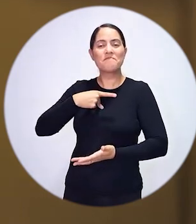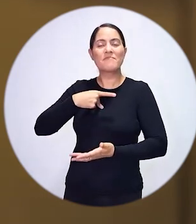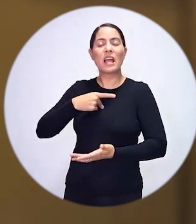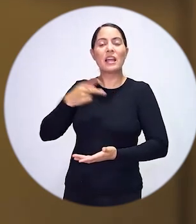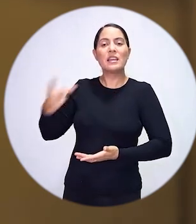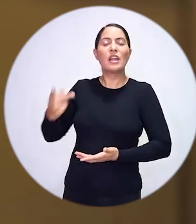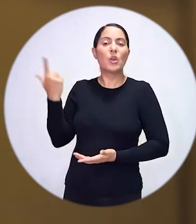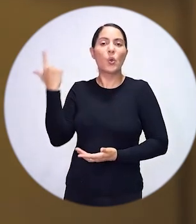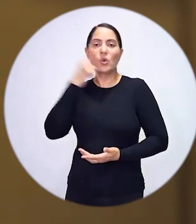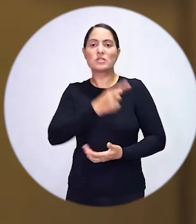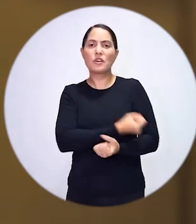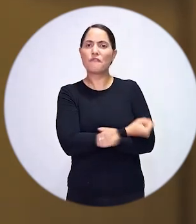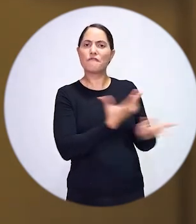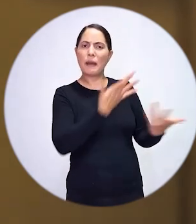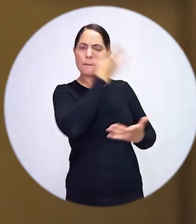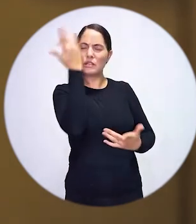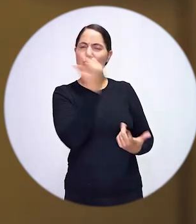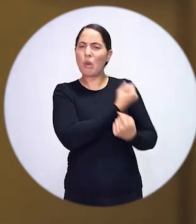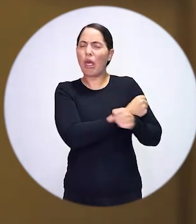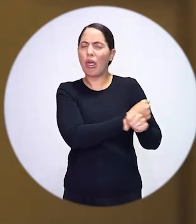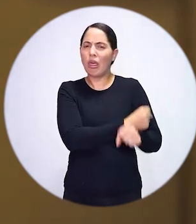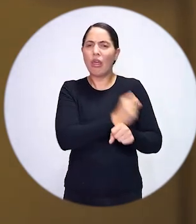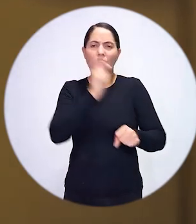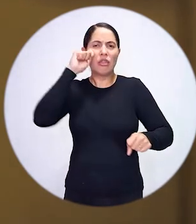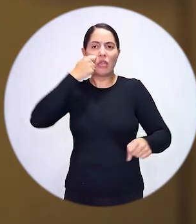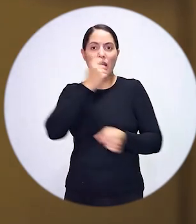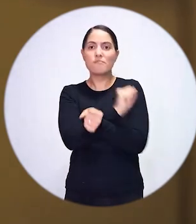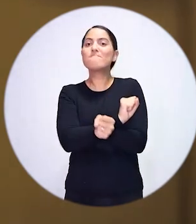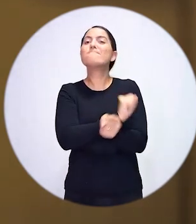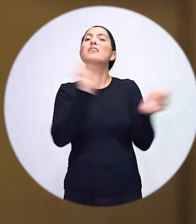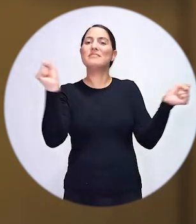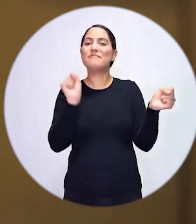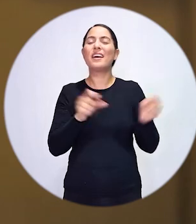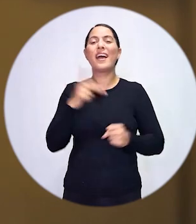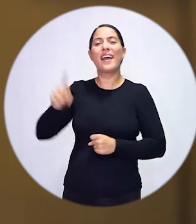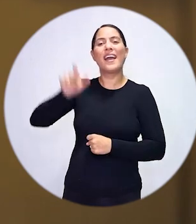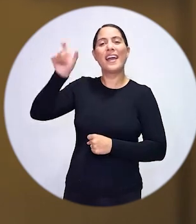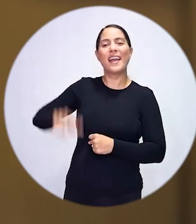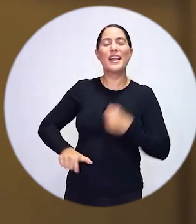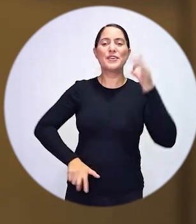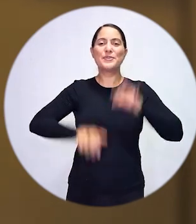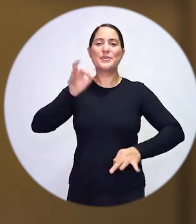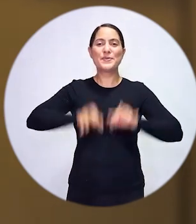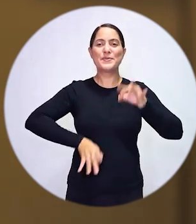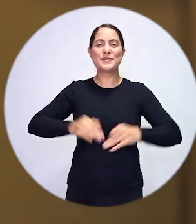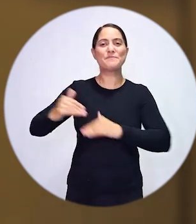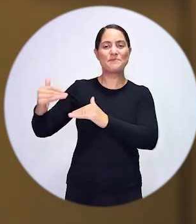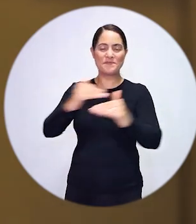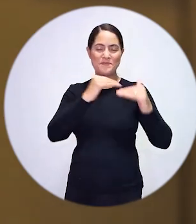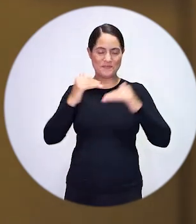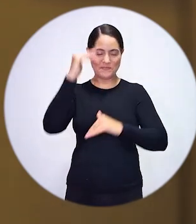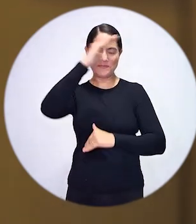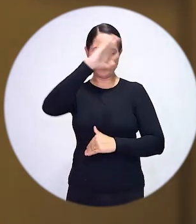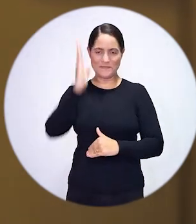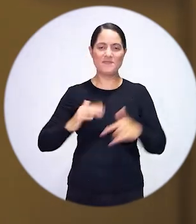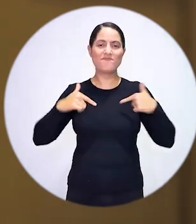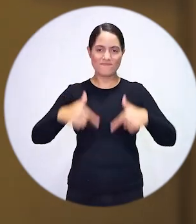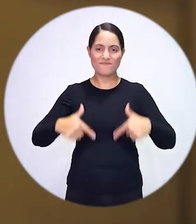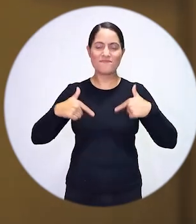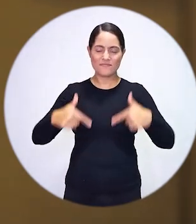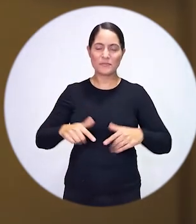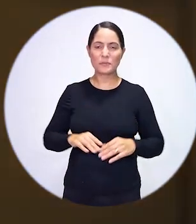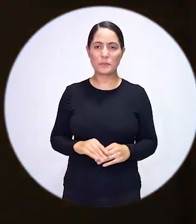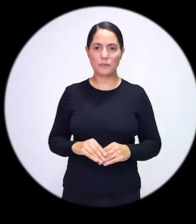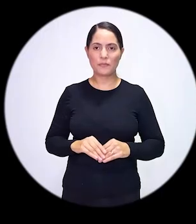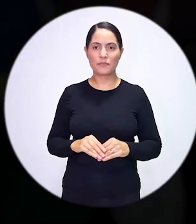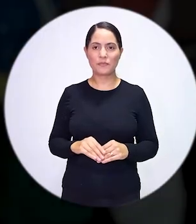a libertar centenas de pessoas negras escravizadas. Um gigante da advocacia e da luta pela justiça e igualdade no